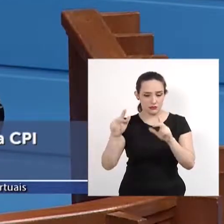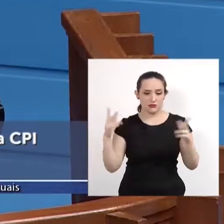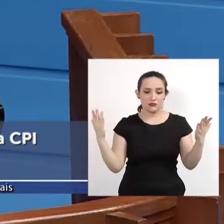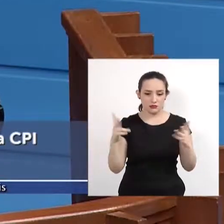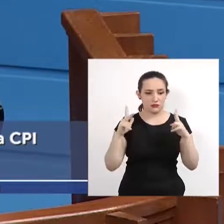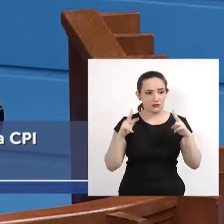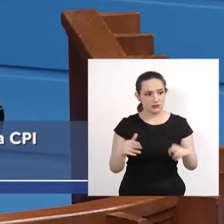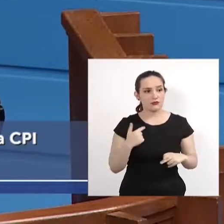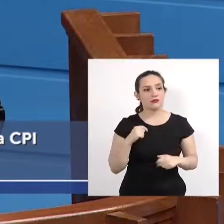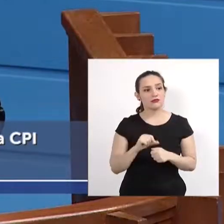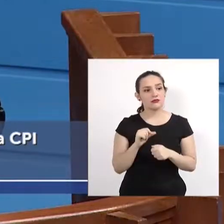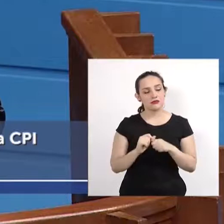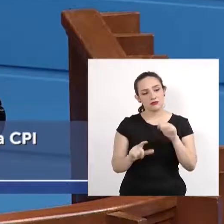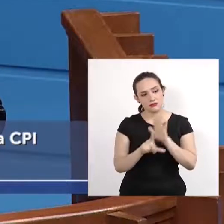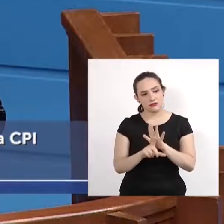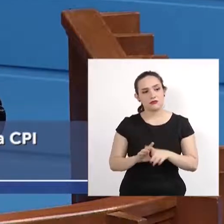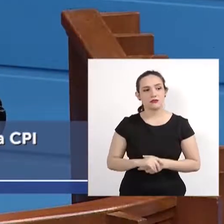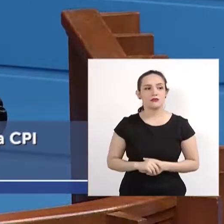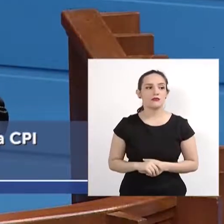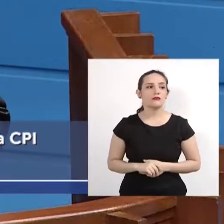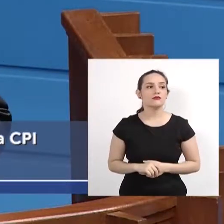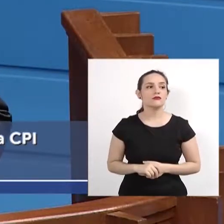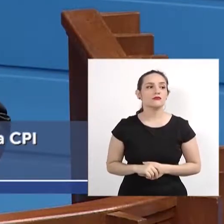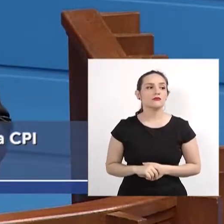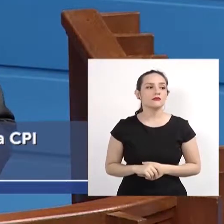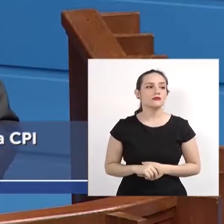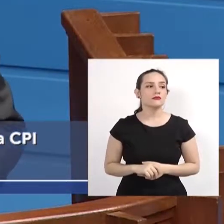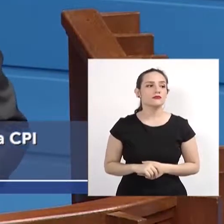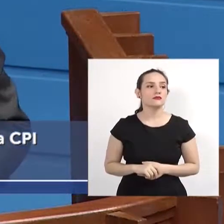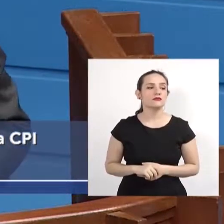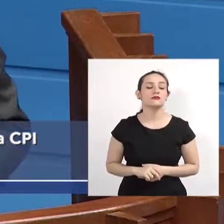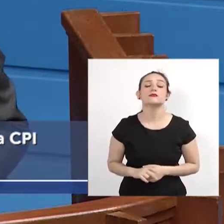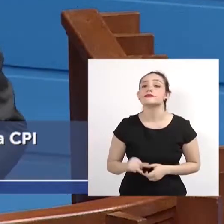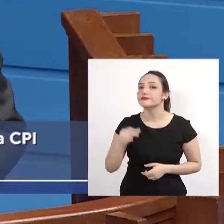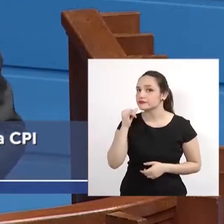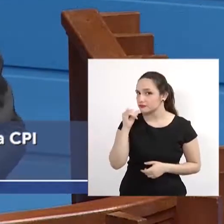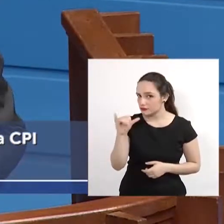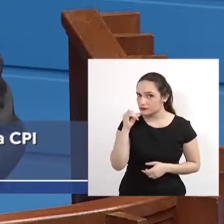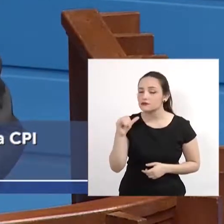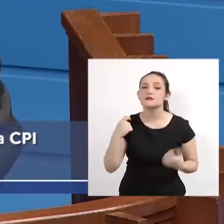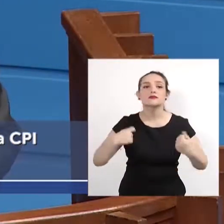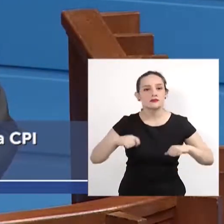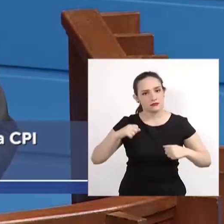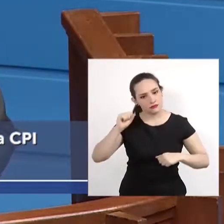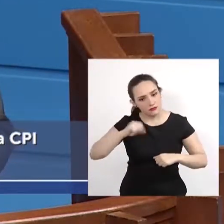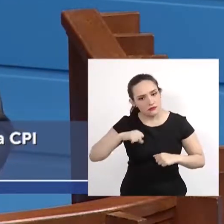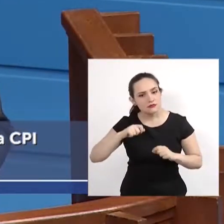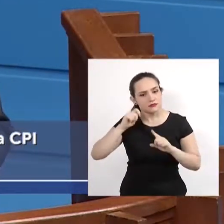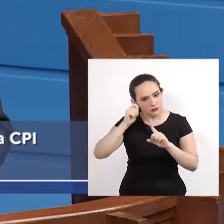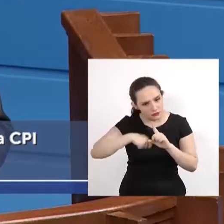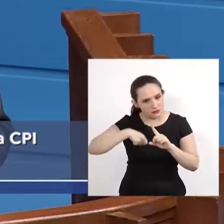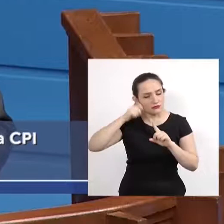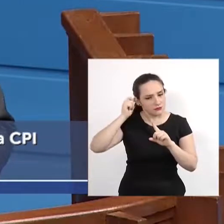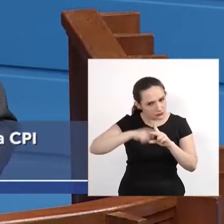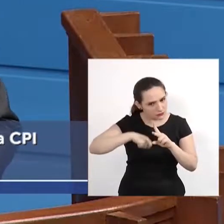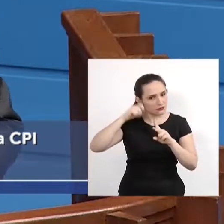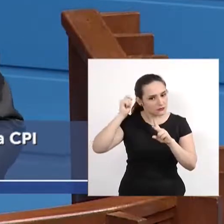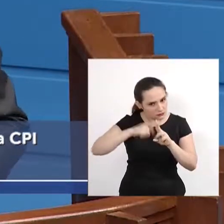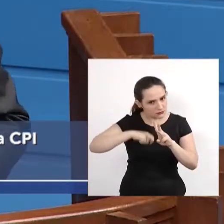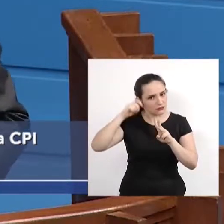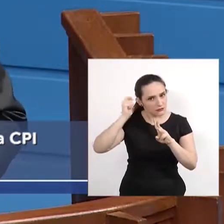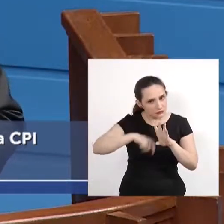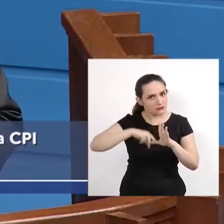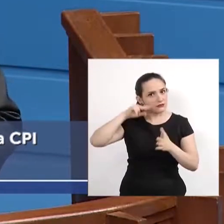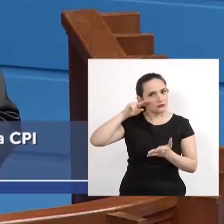aqui vou fazer, no sentido de que a Energisa faça a leitura mês a mês, para que não